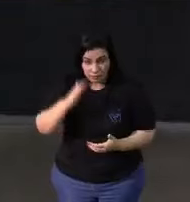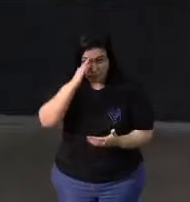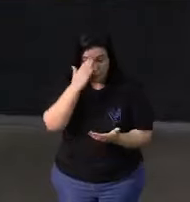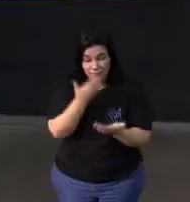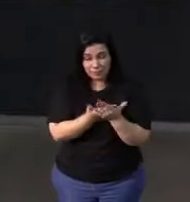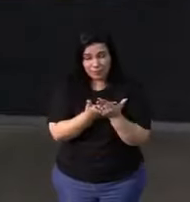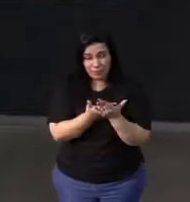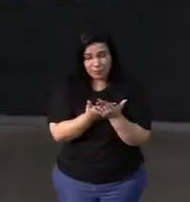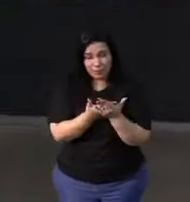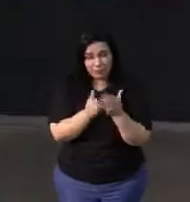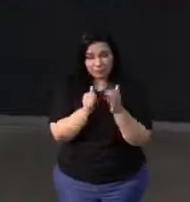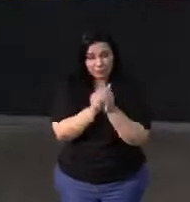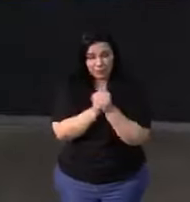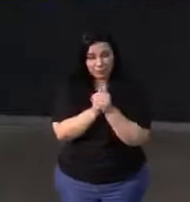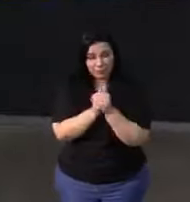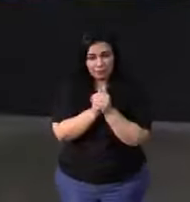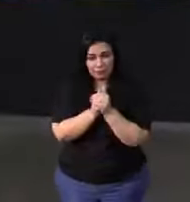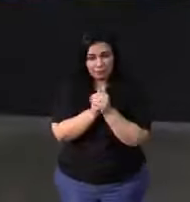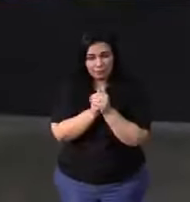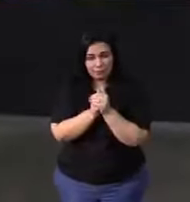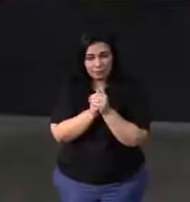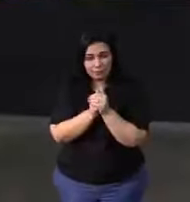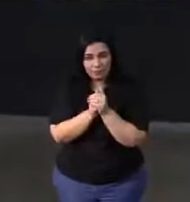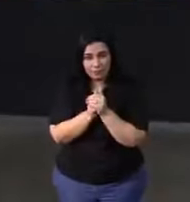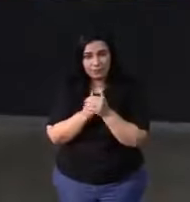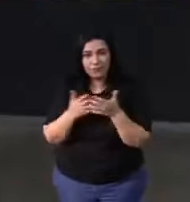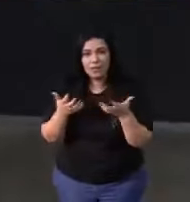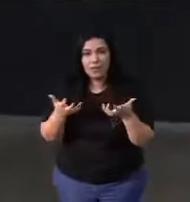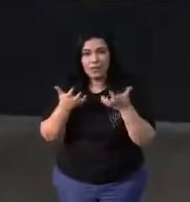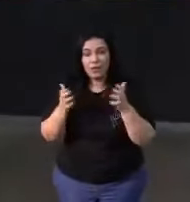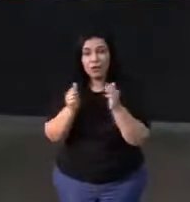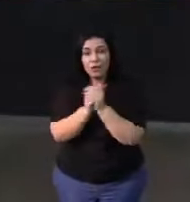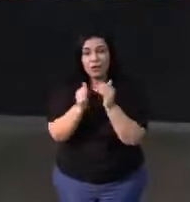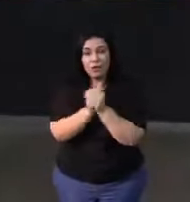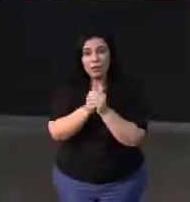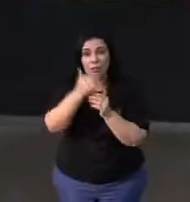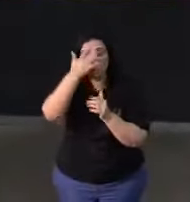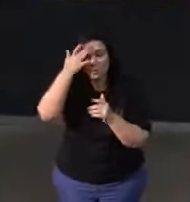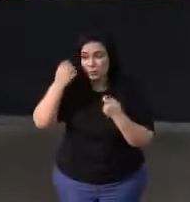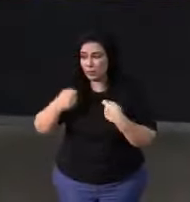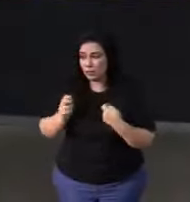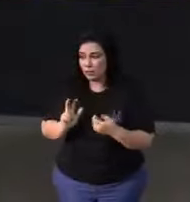nisso? Então, eu quero orar com quem precisa vencer.